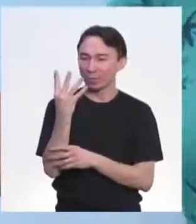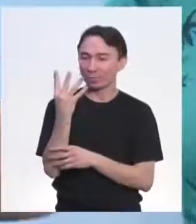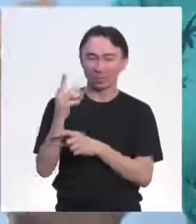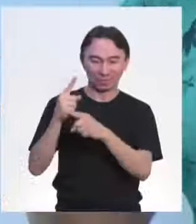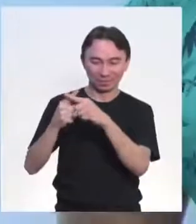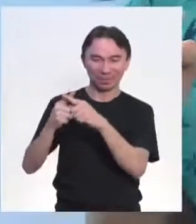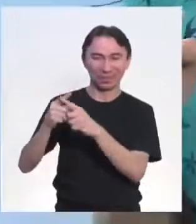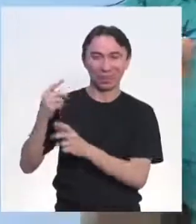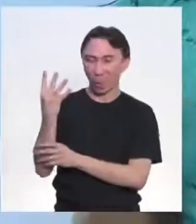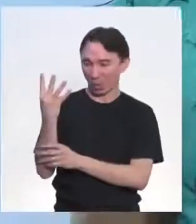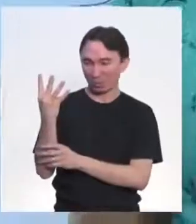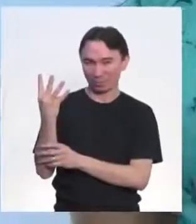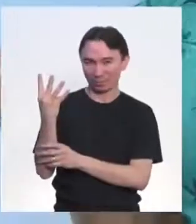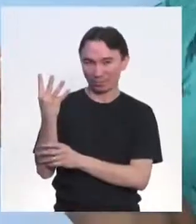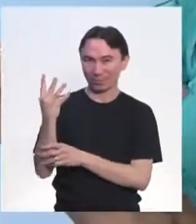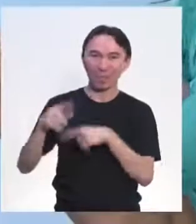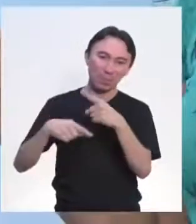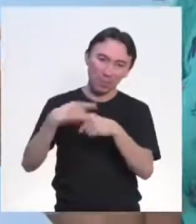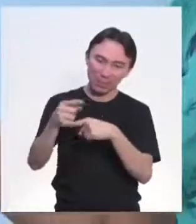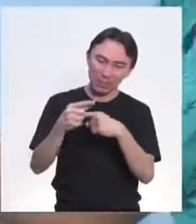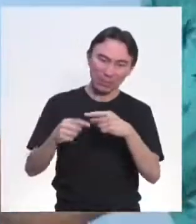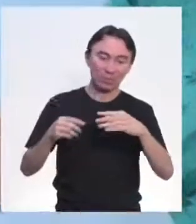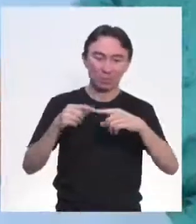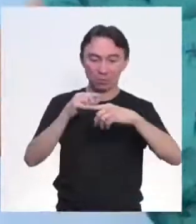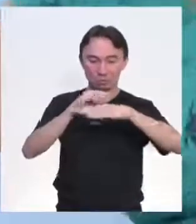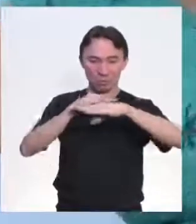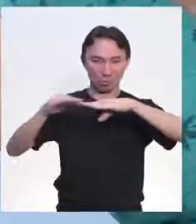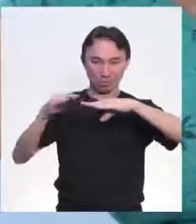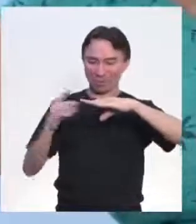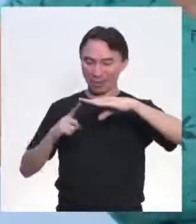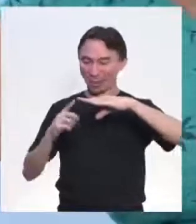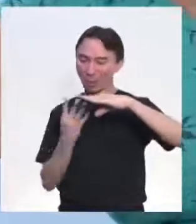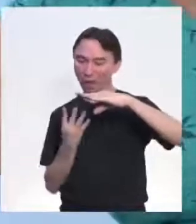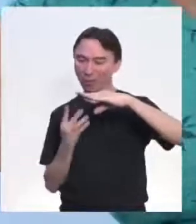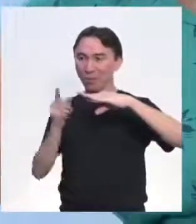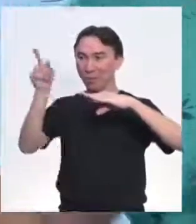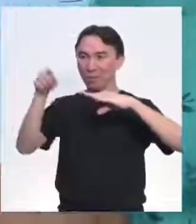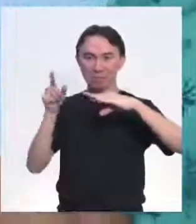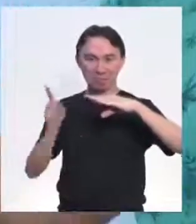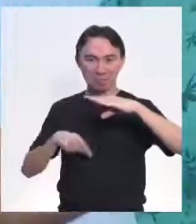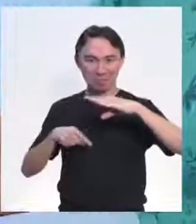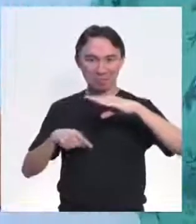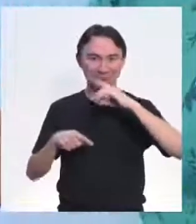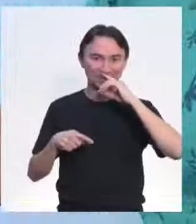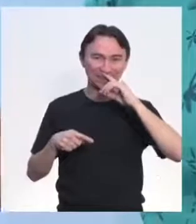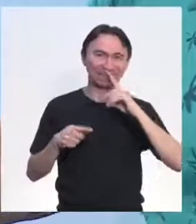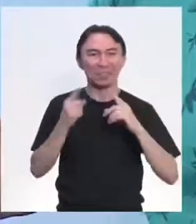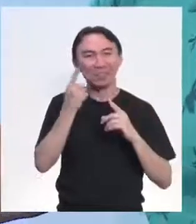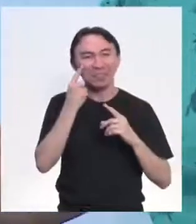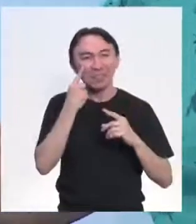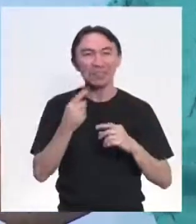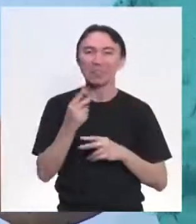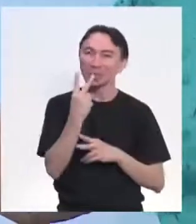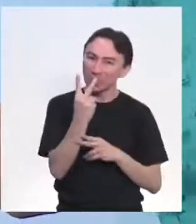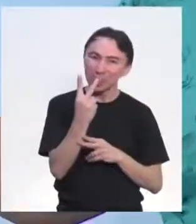poder simplificar com o 4 fatorial de baixo. E vou desenvolver este 2 fatorial.